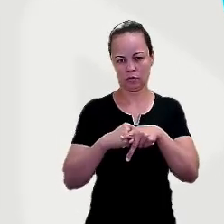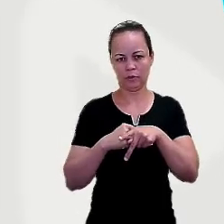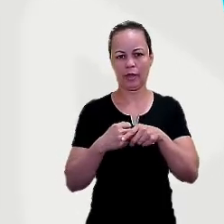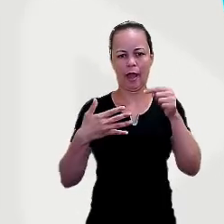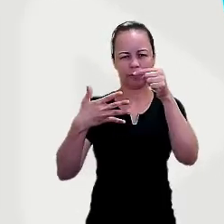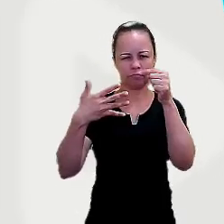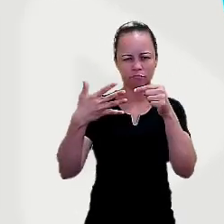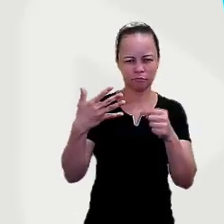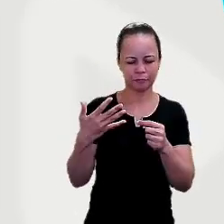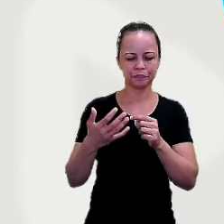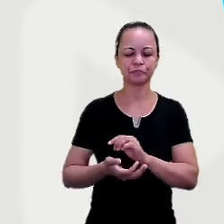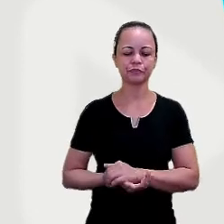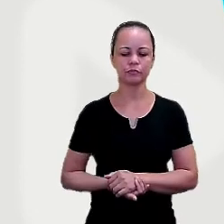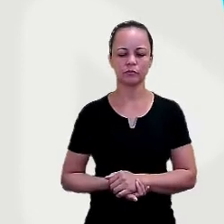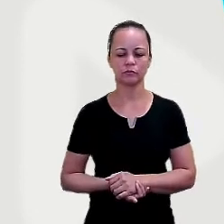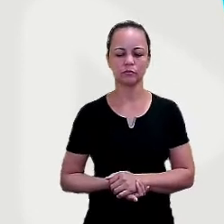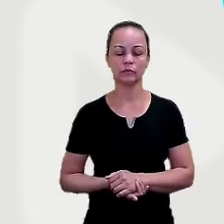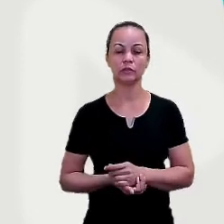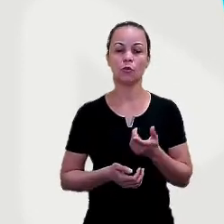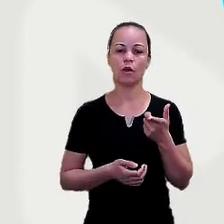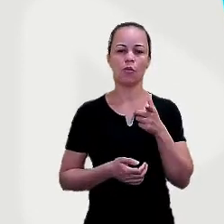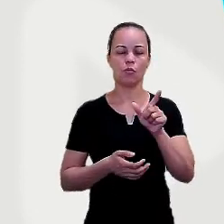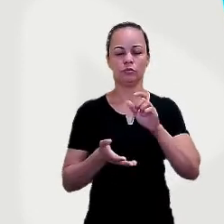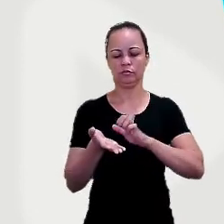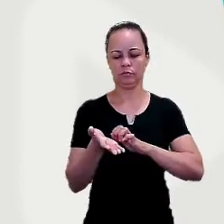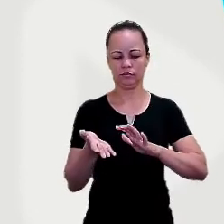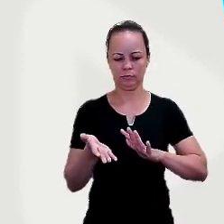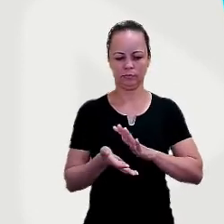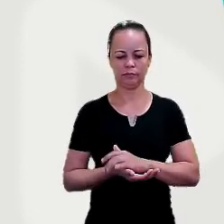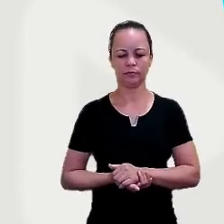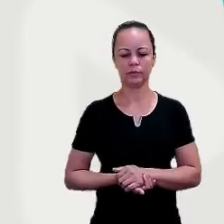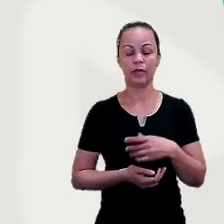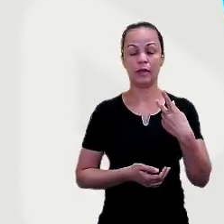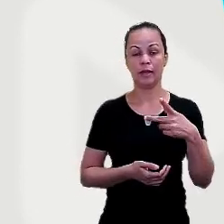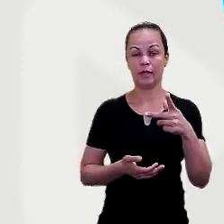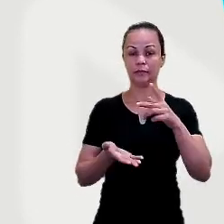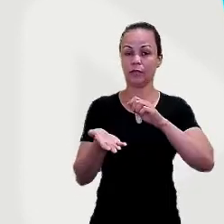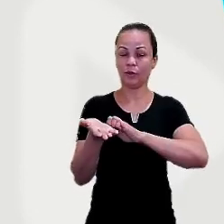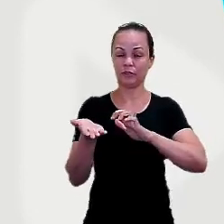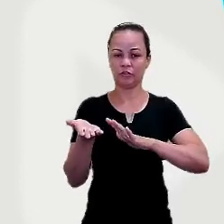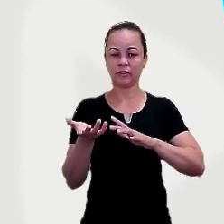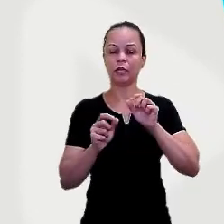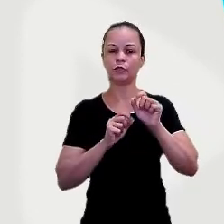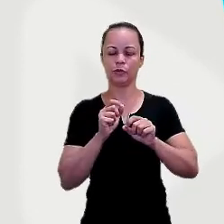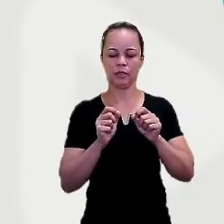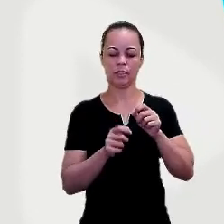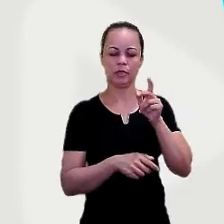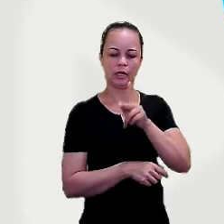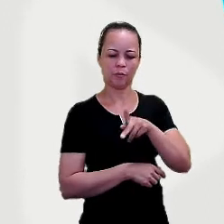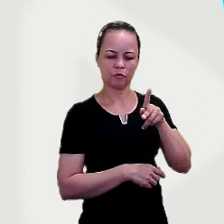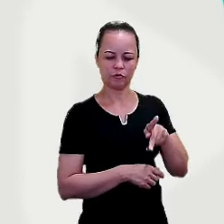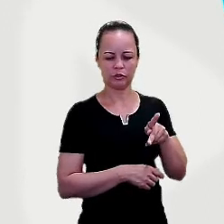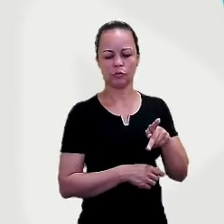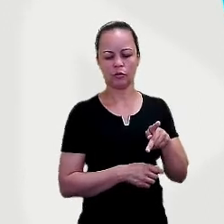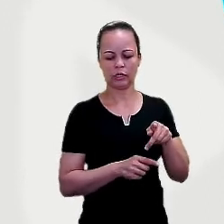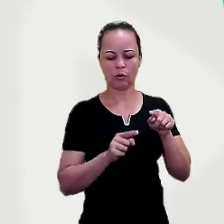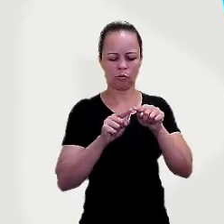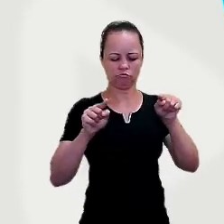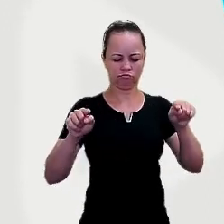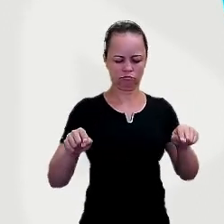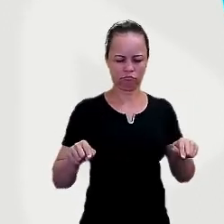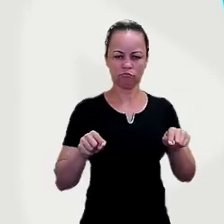Seguimos aqui para a próxima atividade. Aqui é uma atividade que a professora dando, a gente corta essa barrinha de